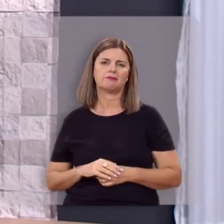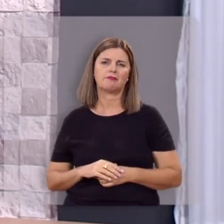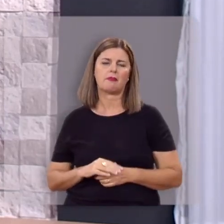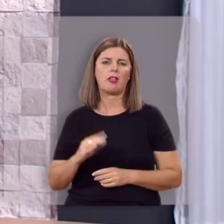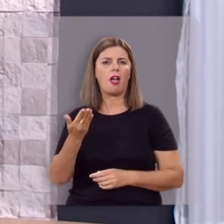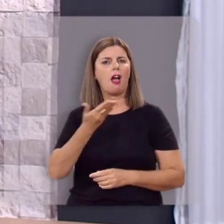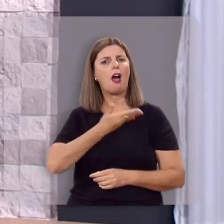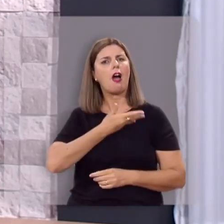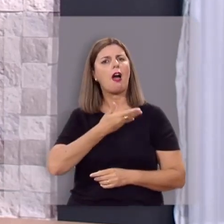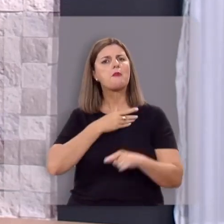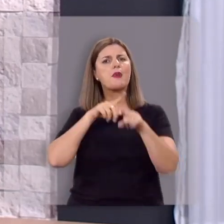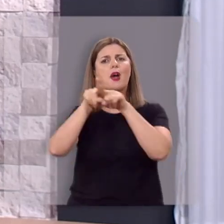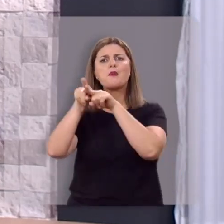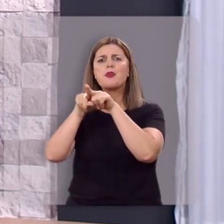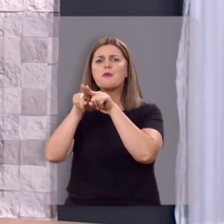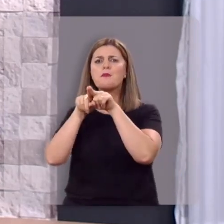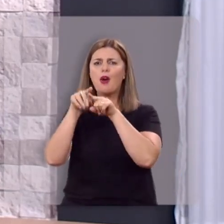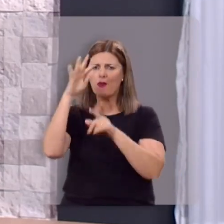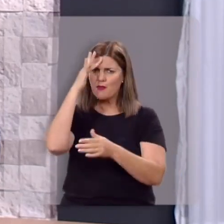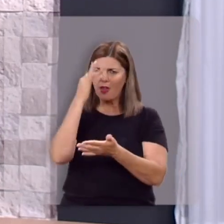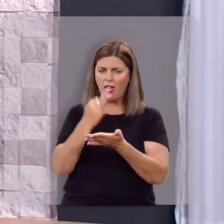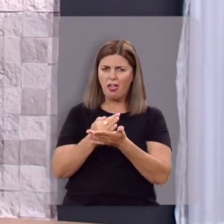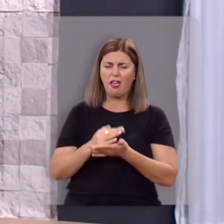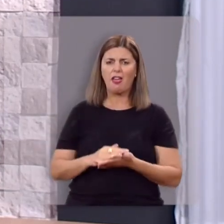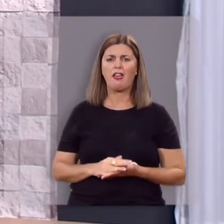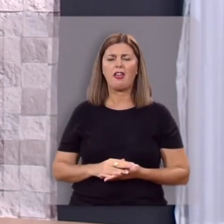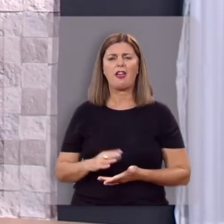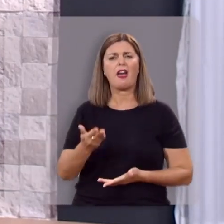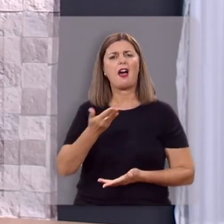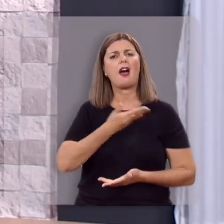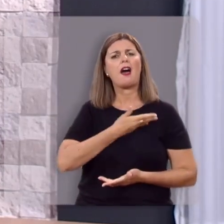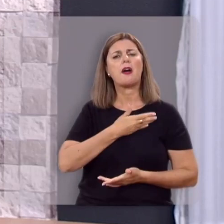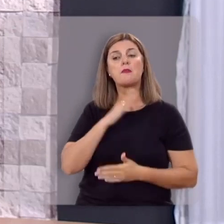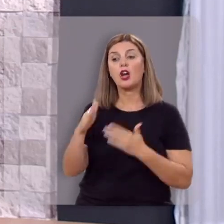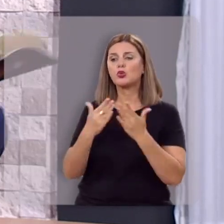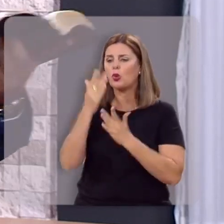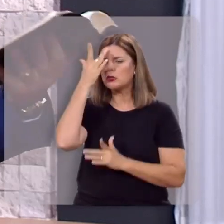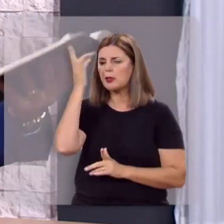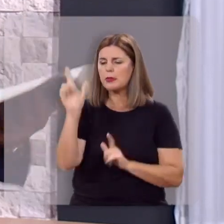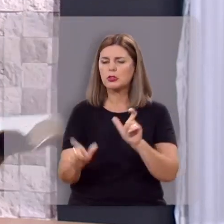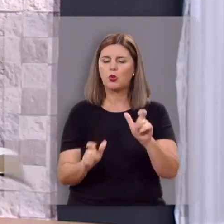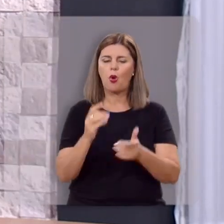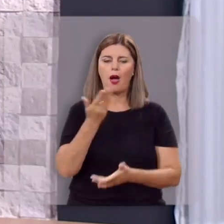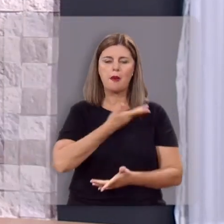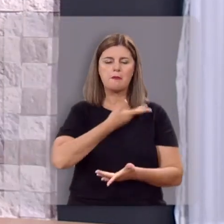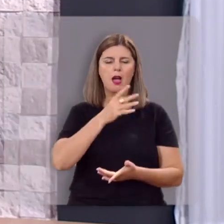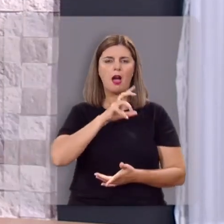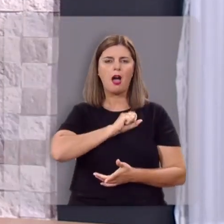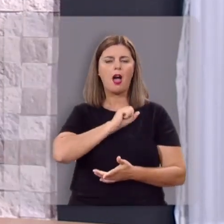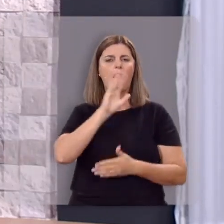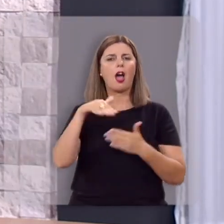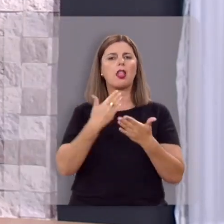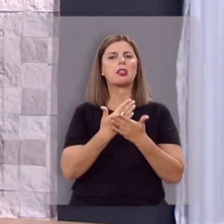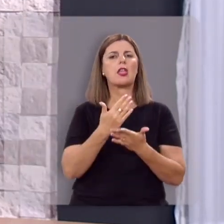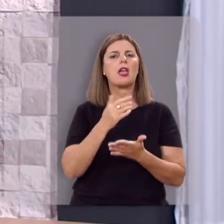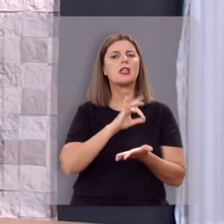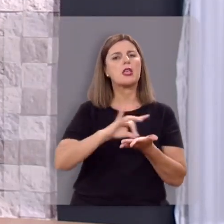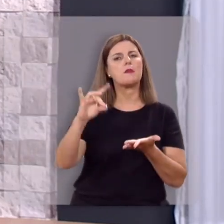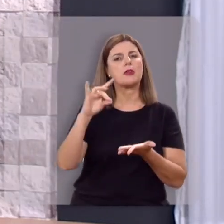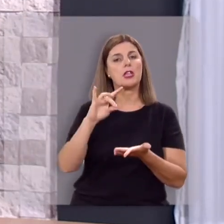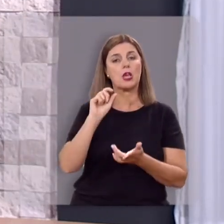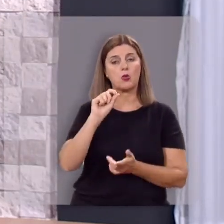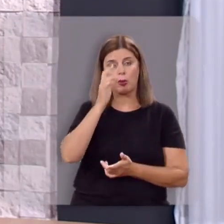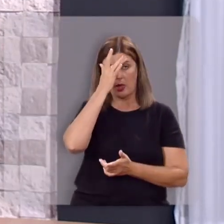família. Amar os seus irmãos de fé. Amar a todos os homens, amar até os seus inimigos.